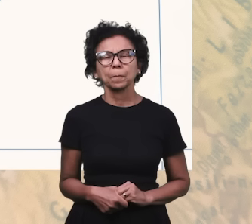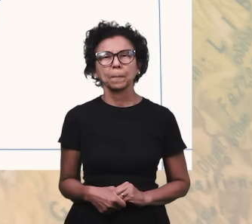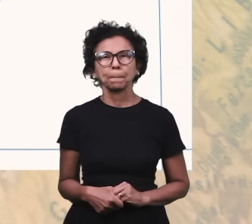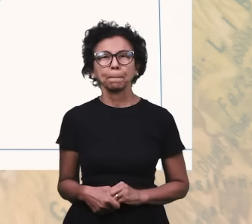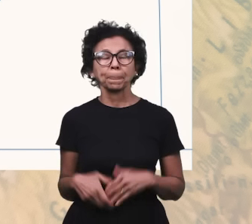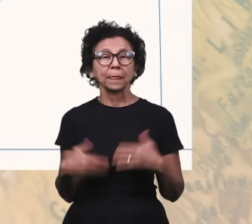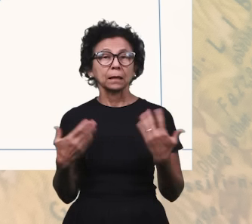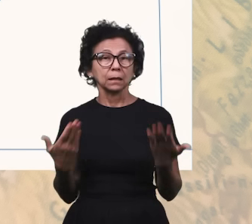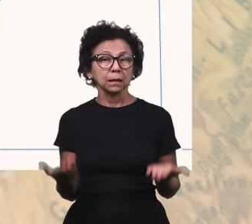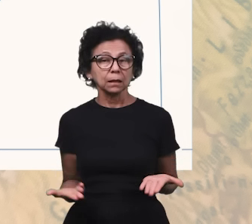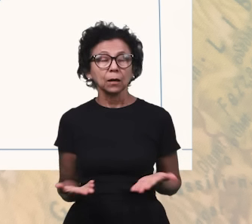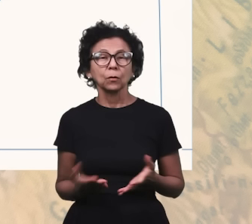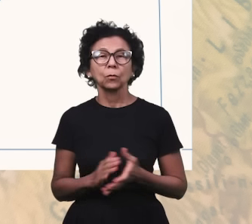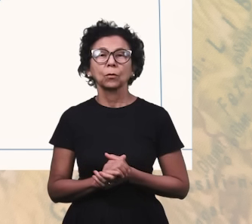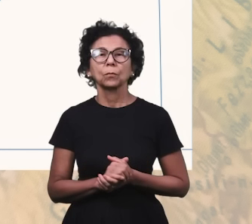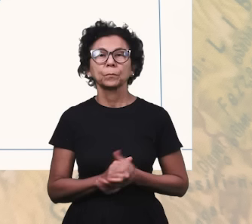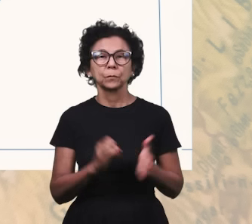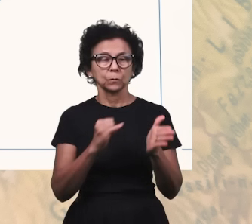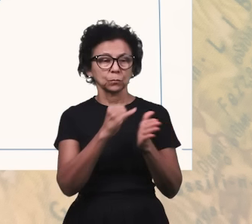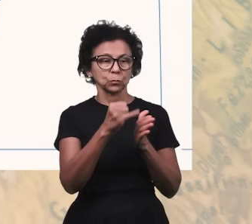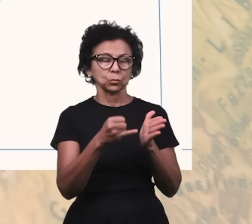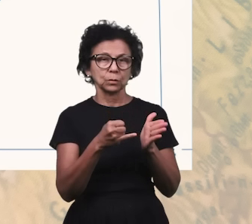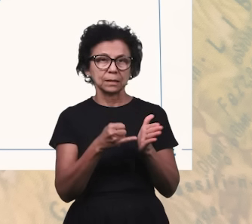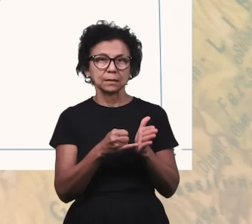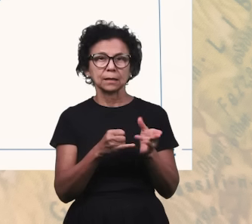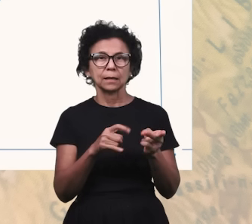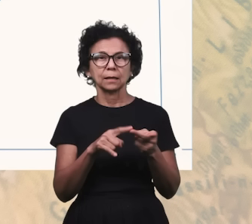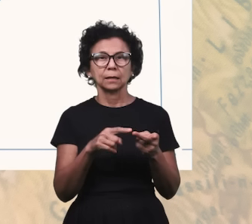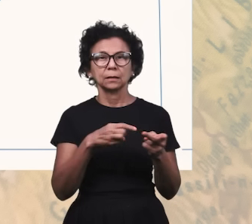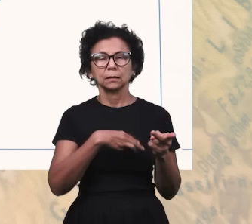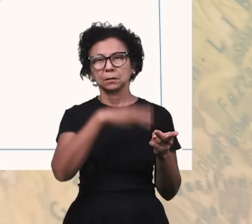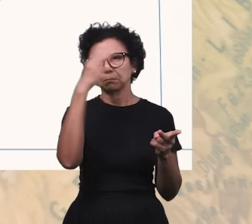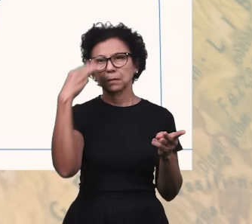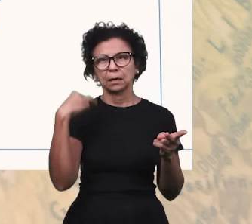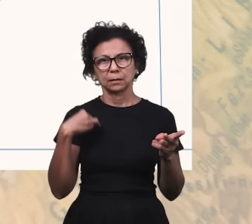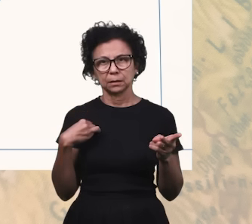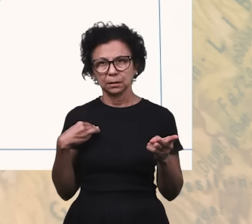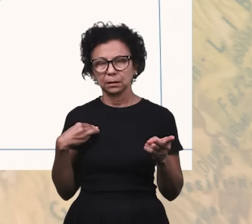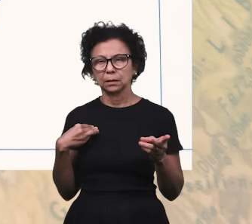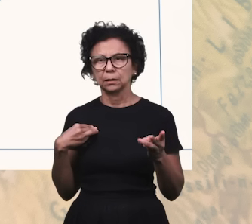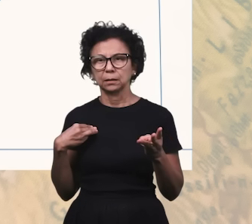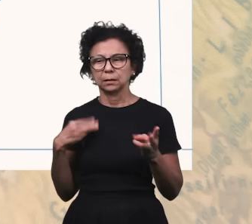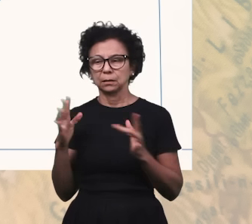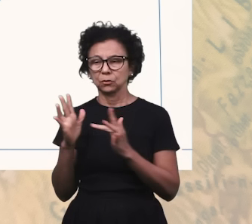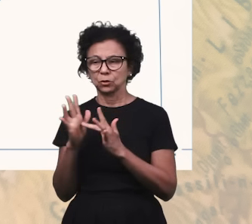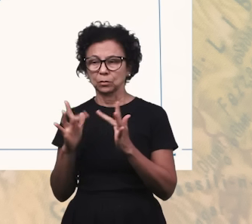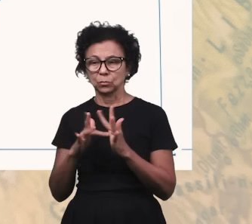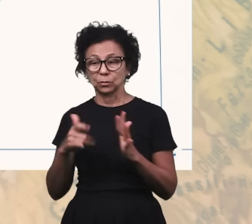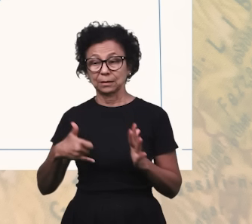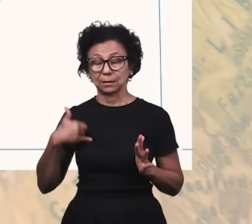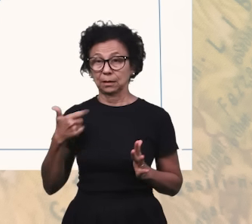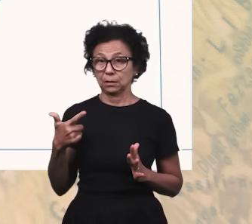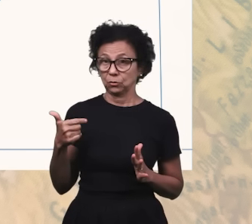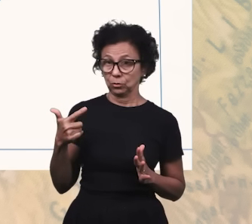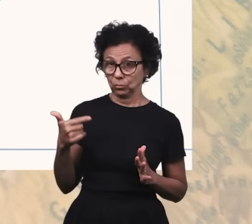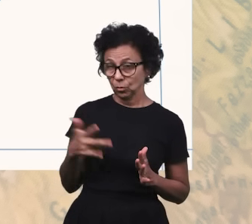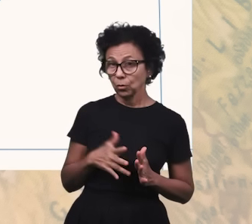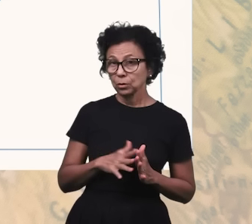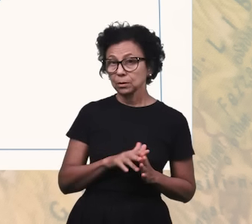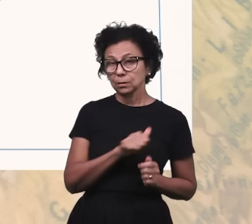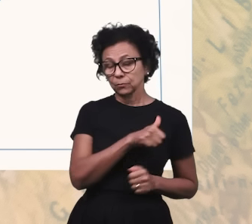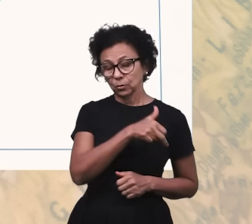quando José e Maria vieram aqui com Jesus aos 12 anos, esse trajeto da Galileia, ali de